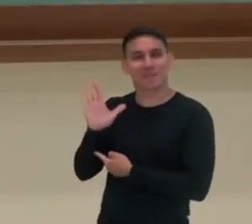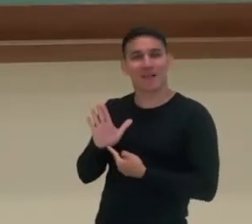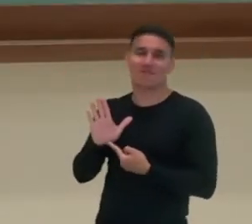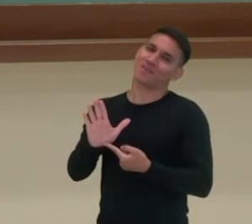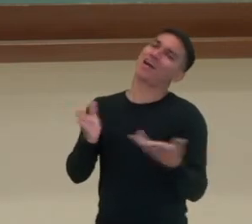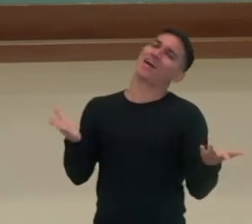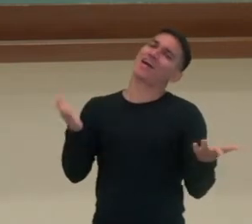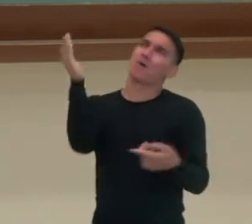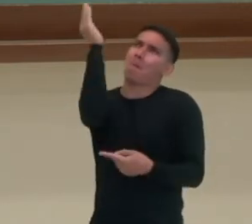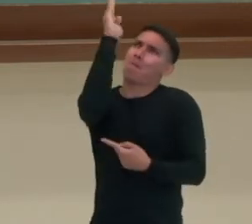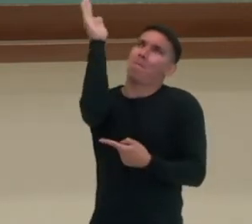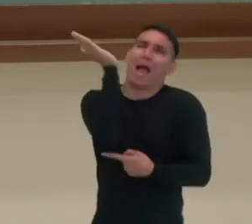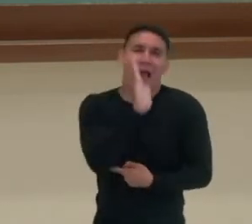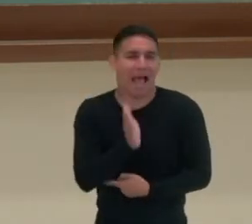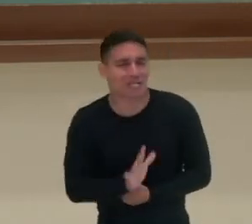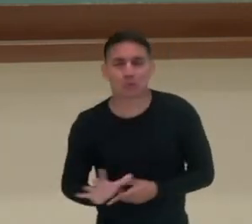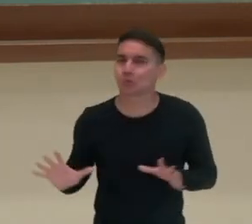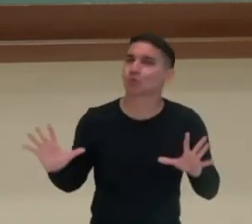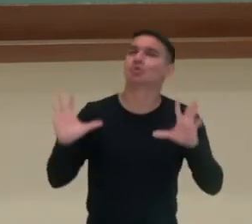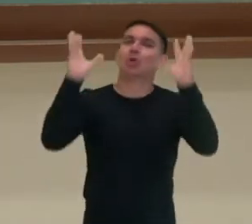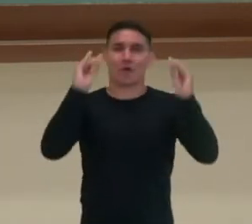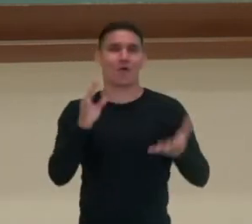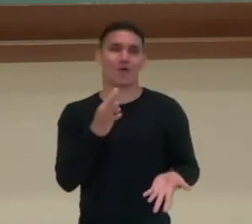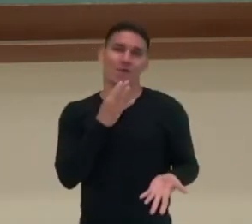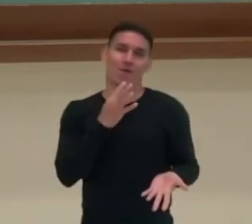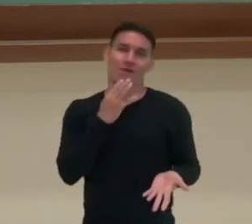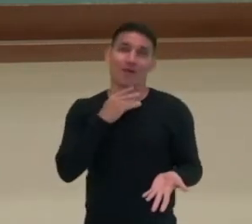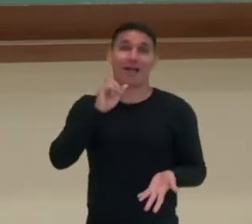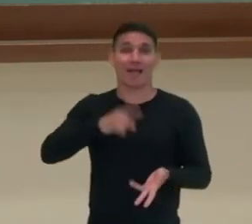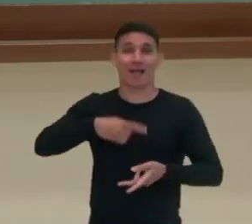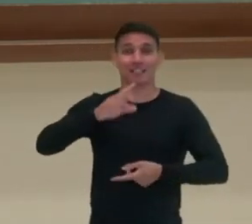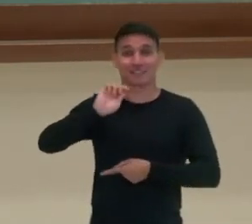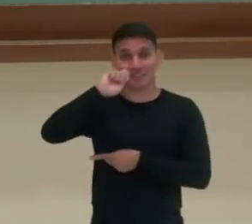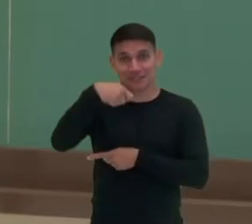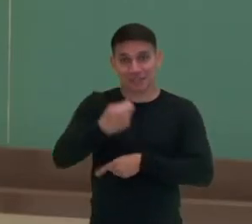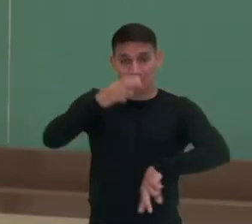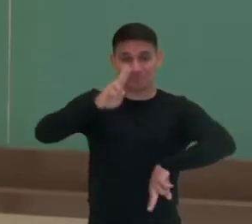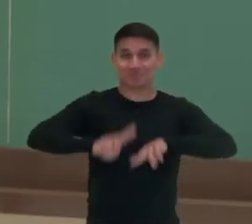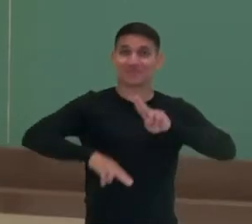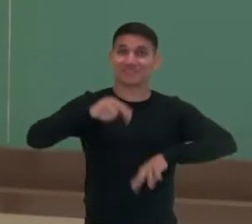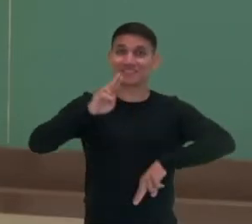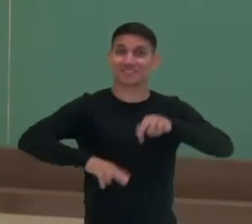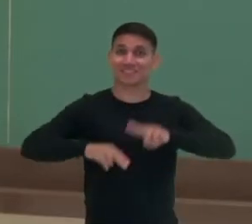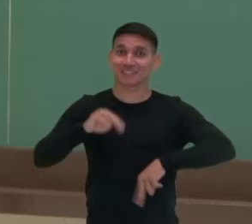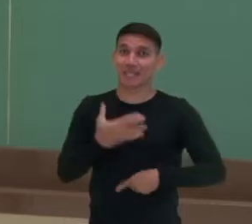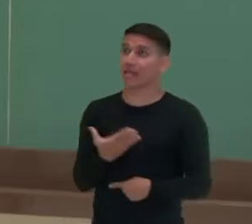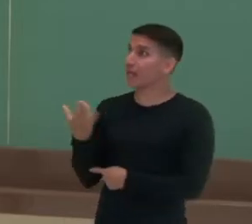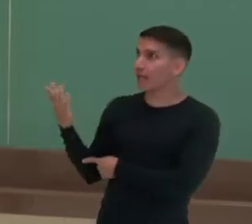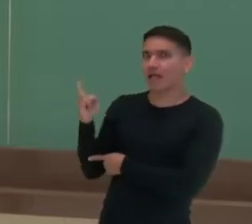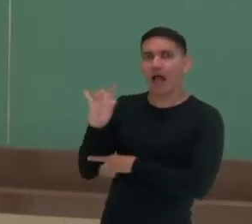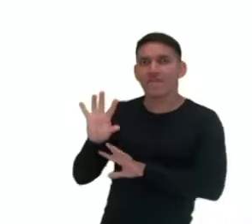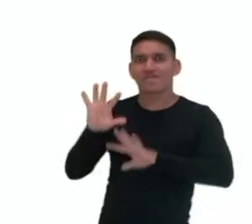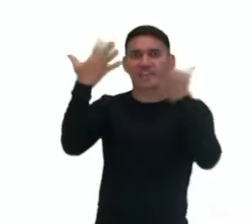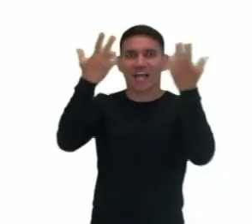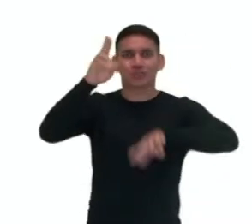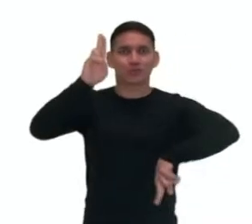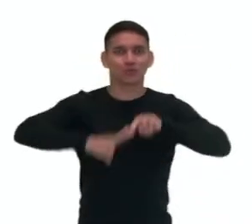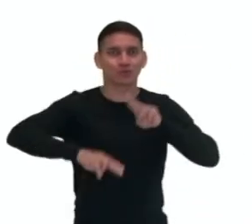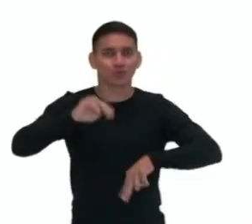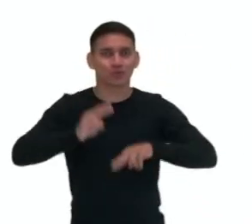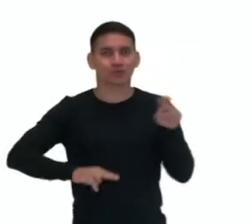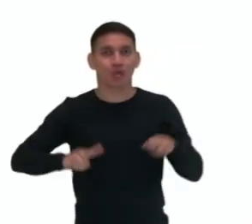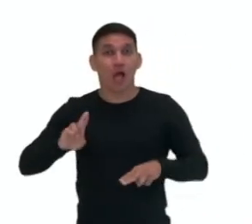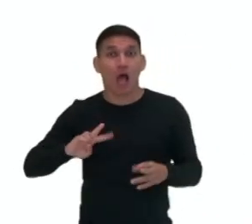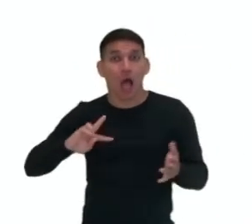o Brasil inteiro conhece, que é a festa junina. As festas juninas são